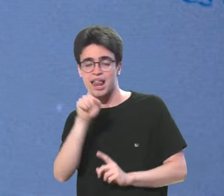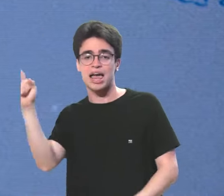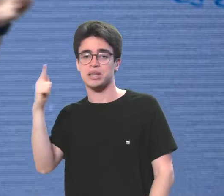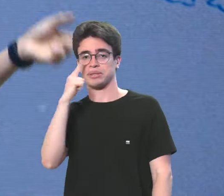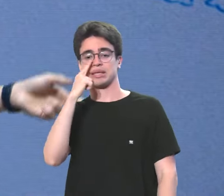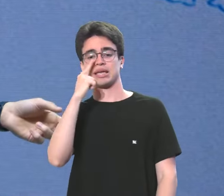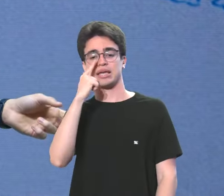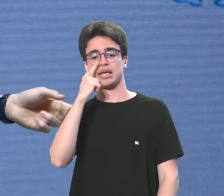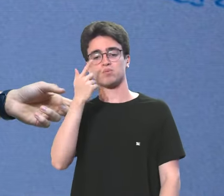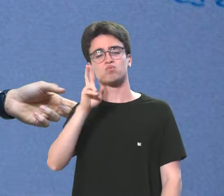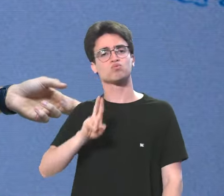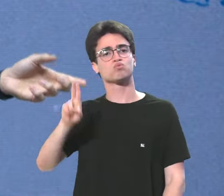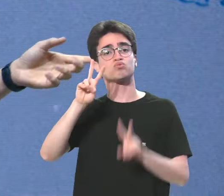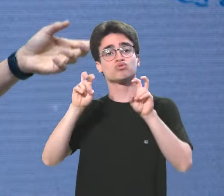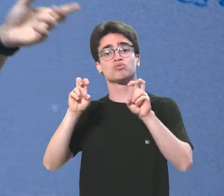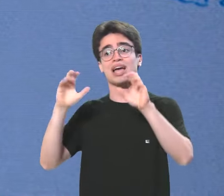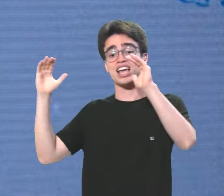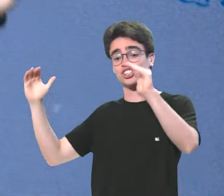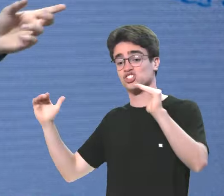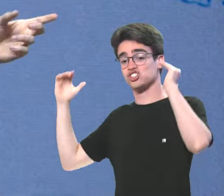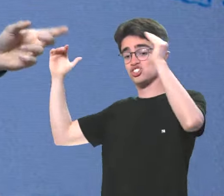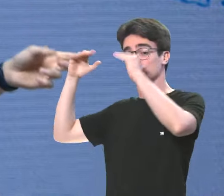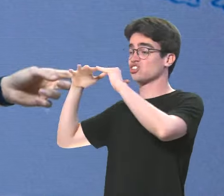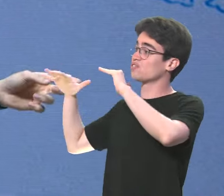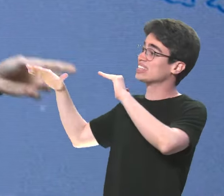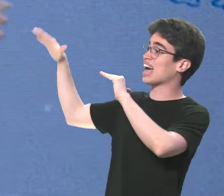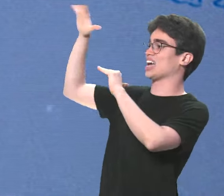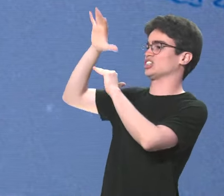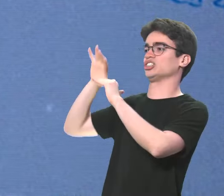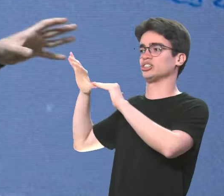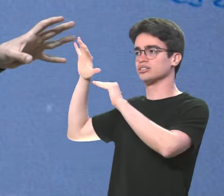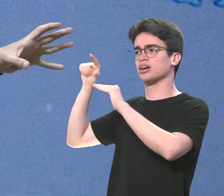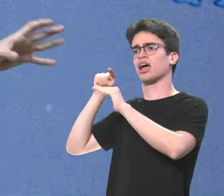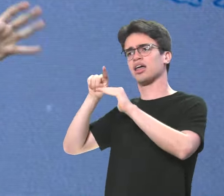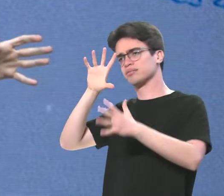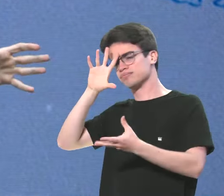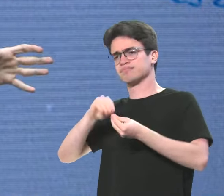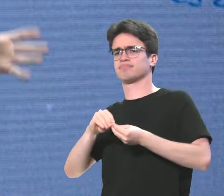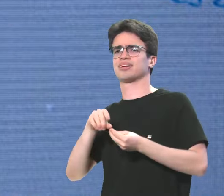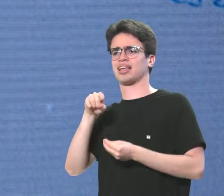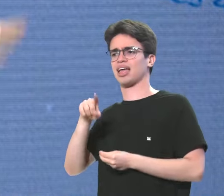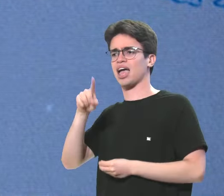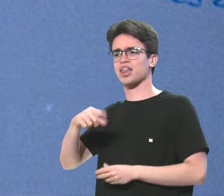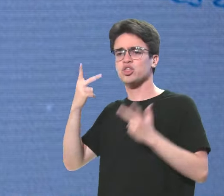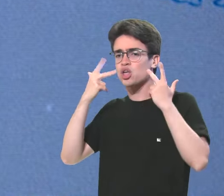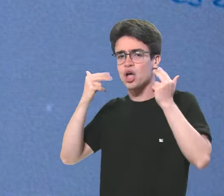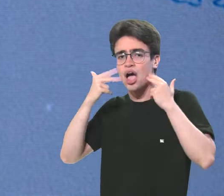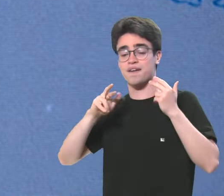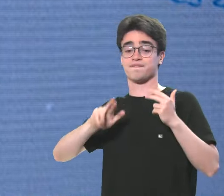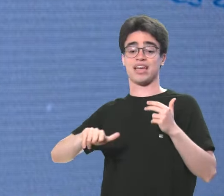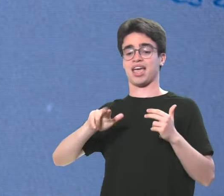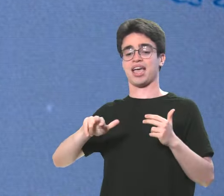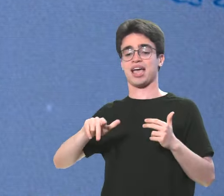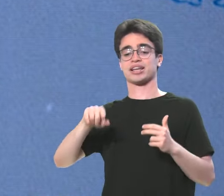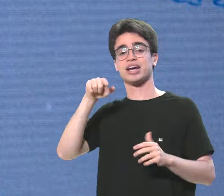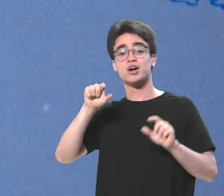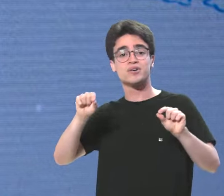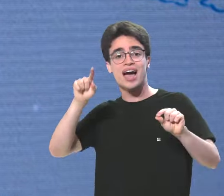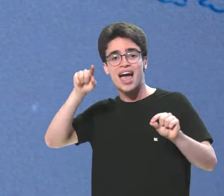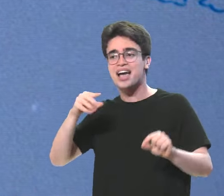ela é usada paraa divindade então Saulo realmente reconhecia que aquilo não era natural aquilo era sim uma